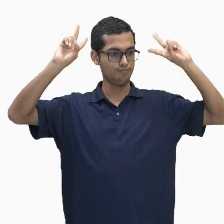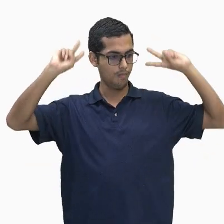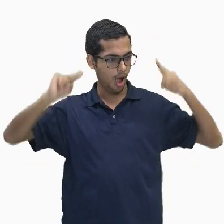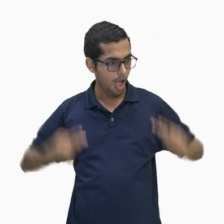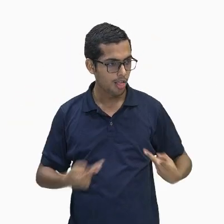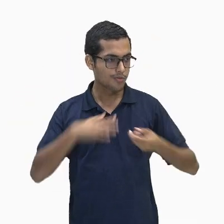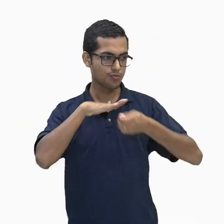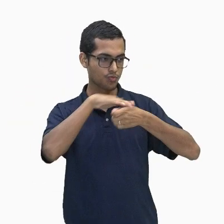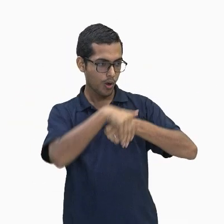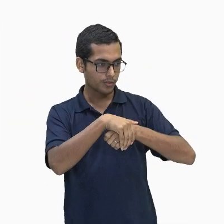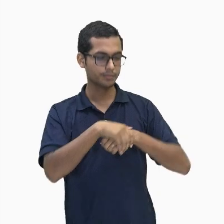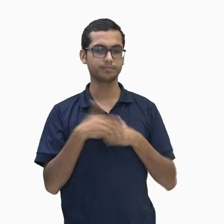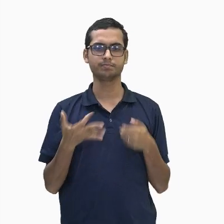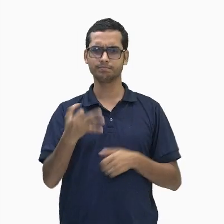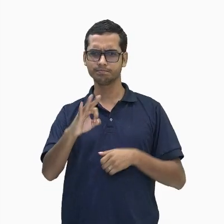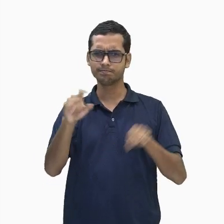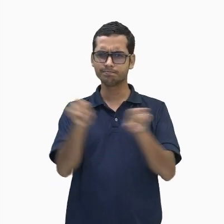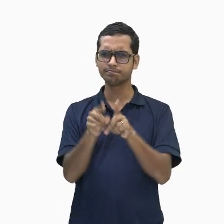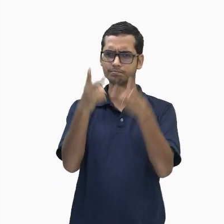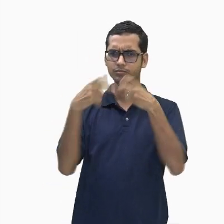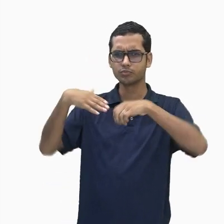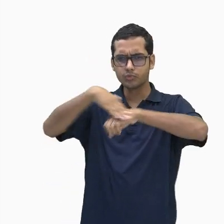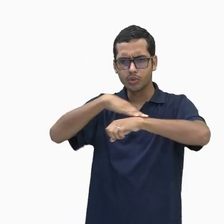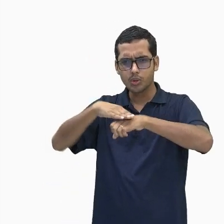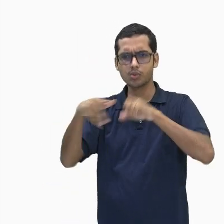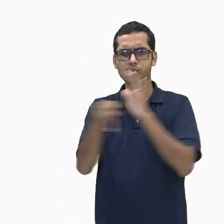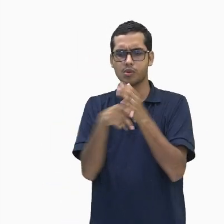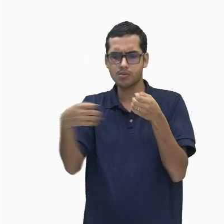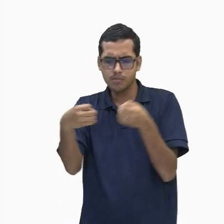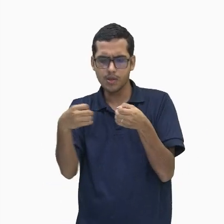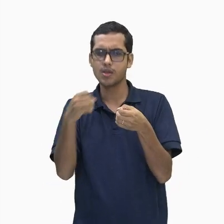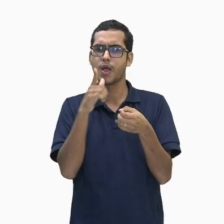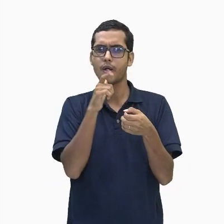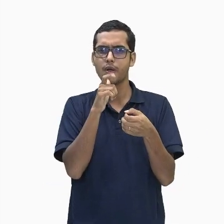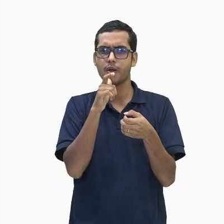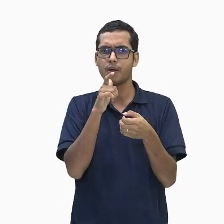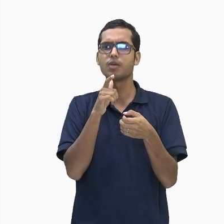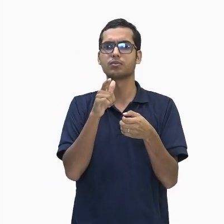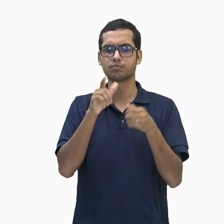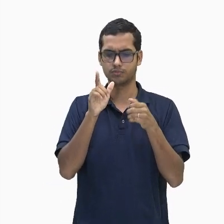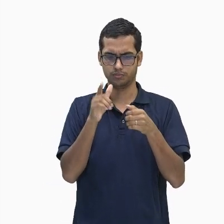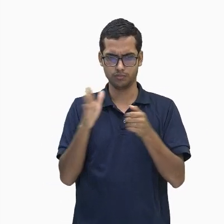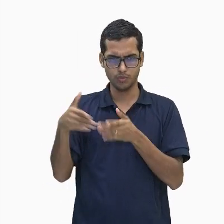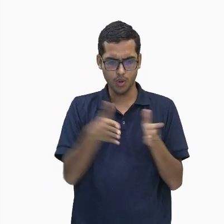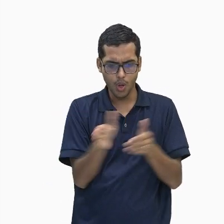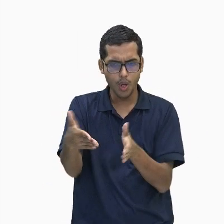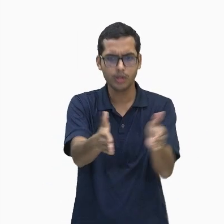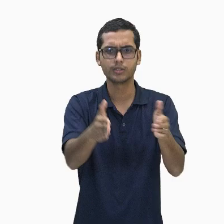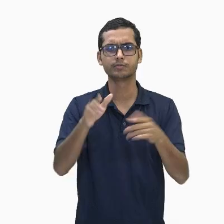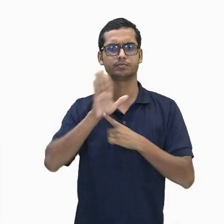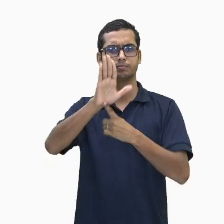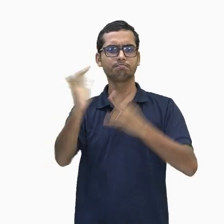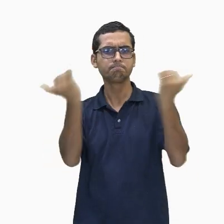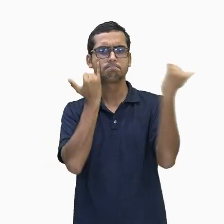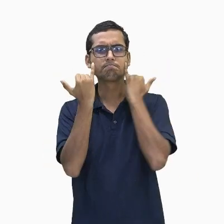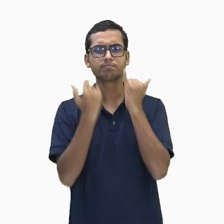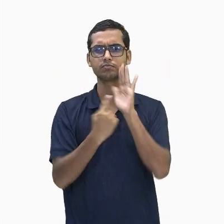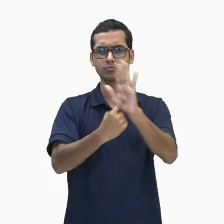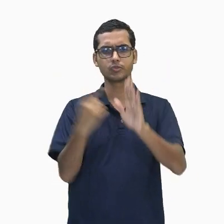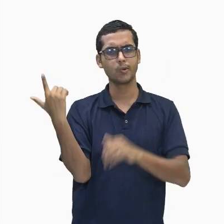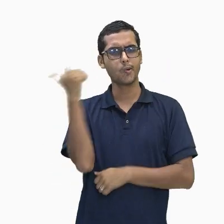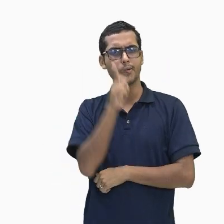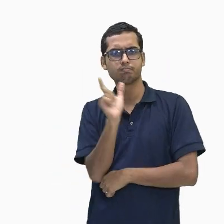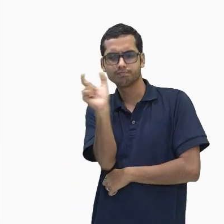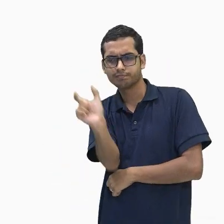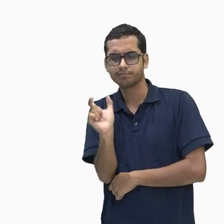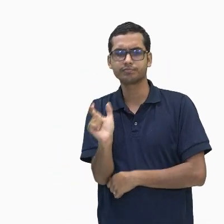rio. Note então que nesse texto 1 eu extraí informação tanto das palavras